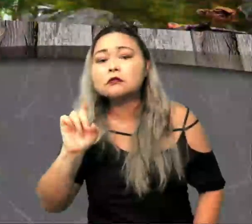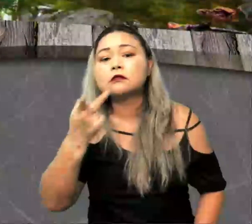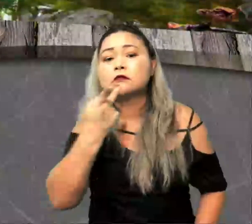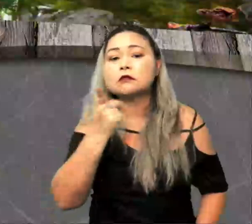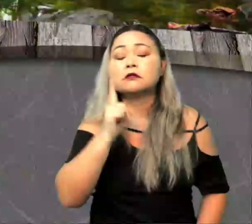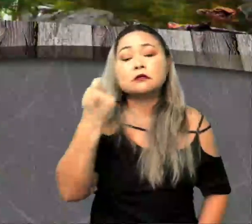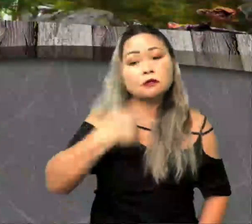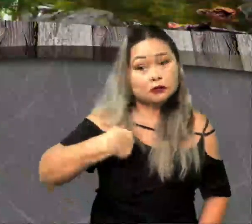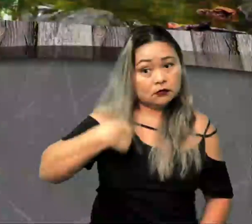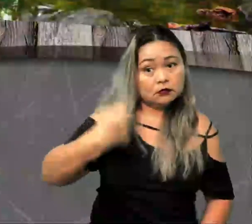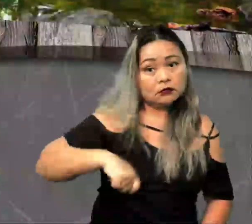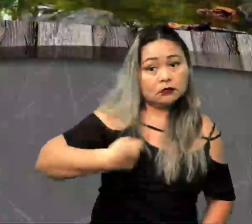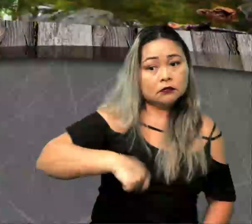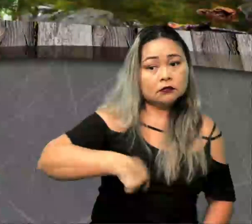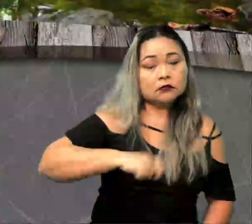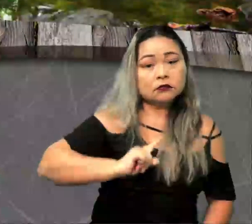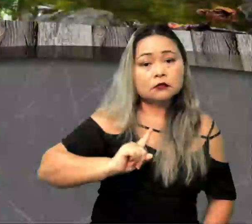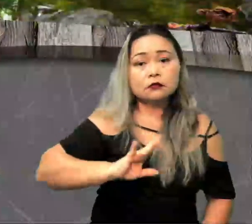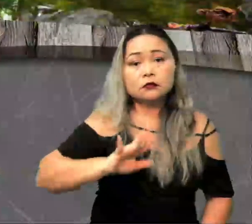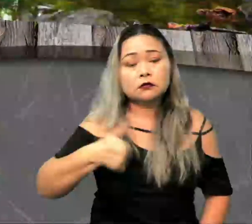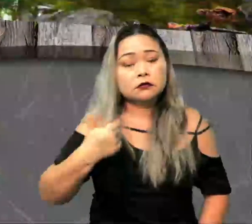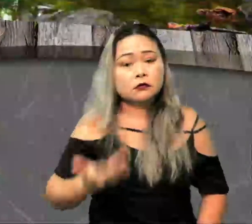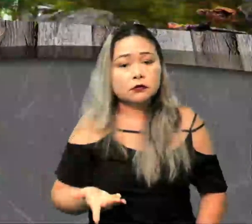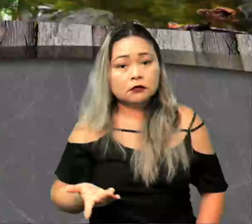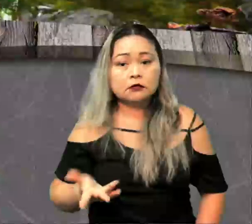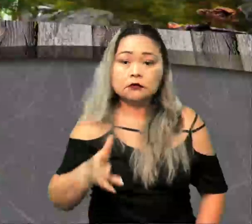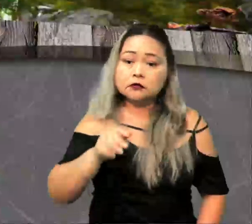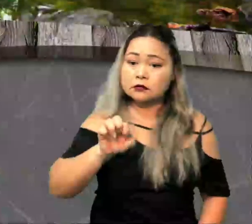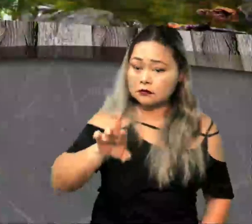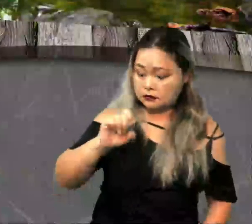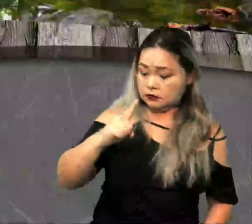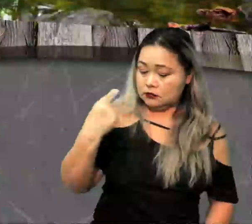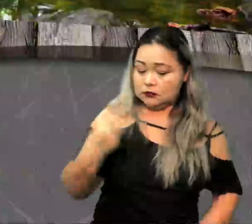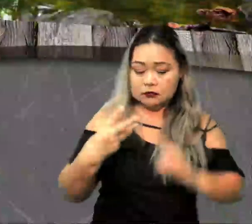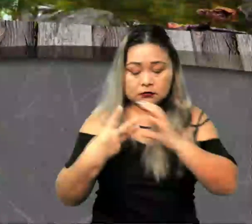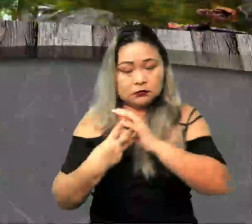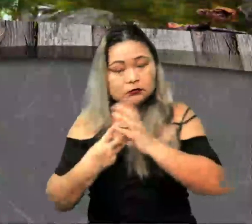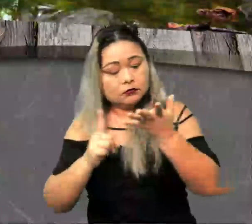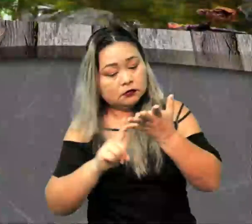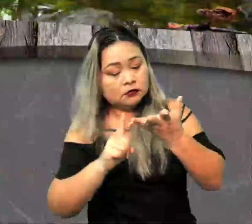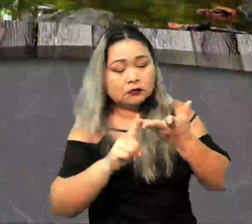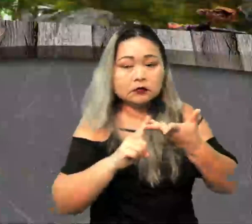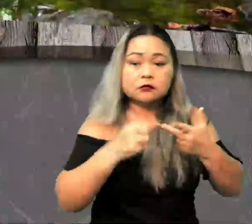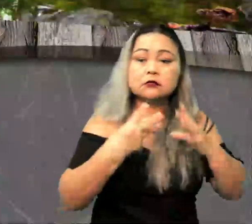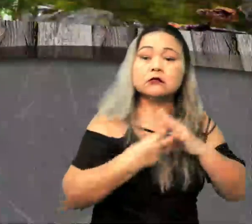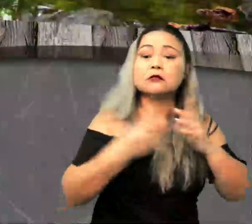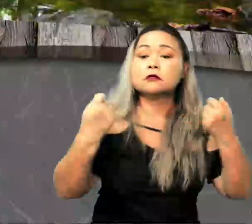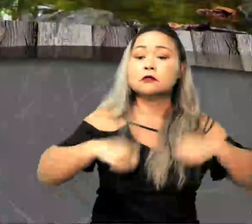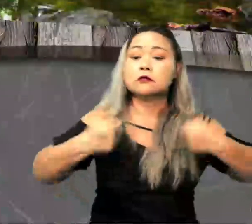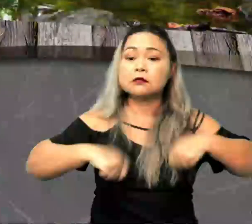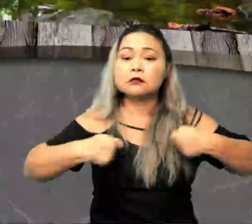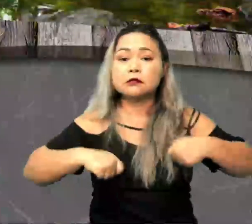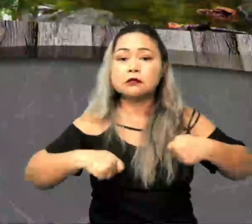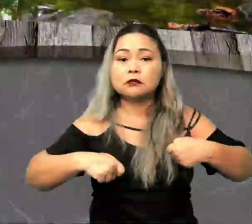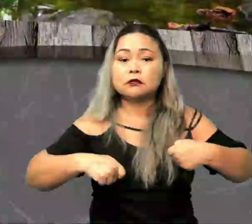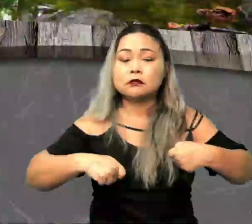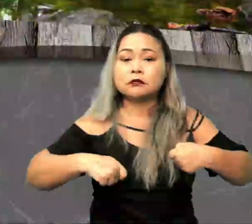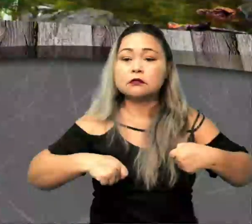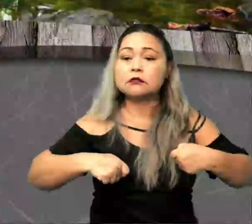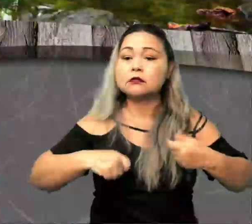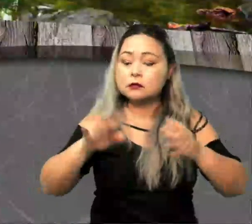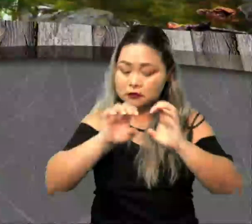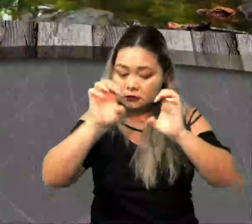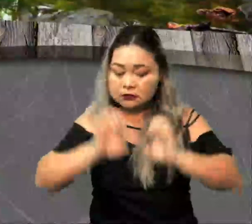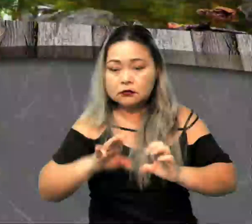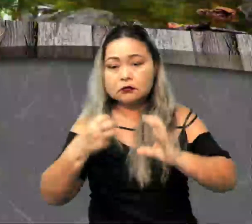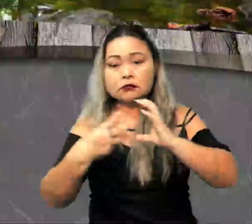Então, eu preciso, seja eu sendo um ser unicelular ou pluricelular, eu preciso dessa